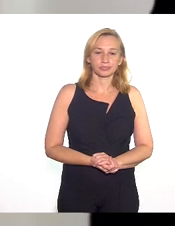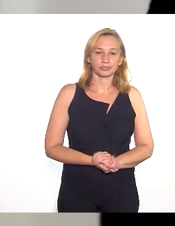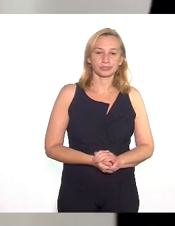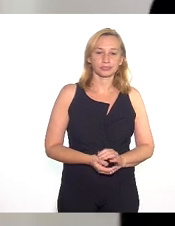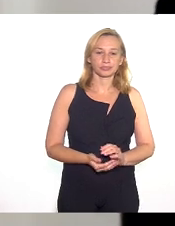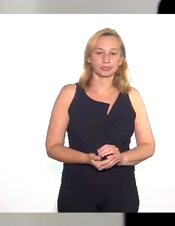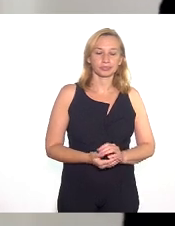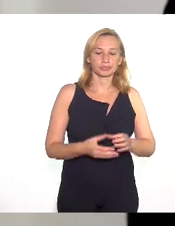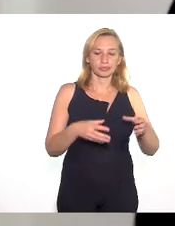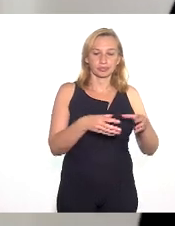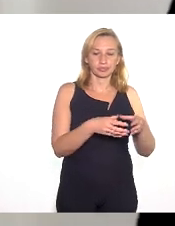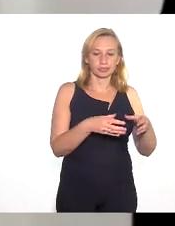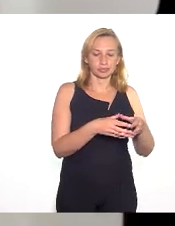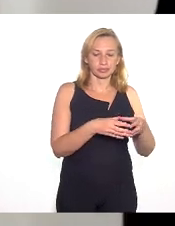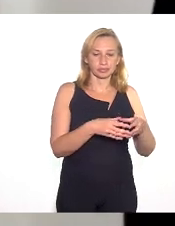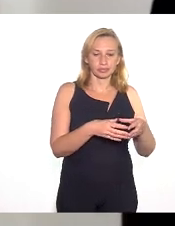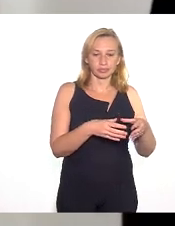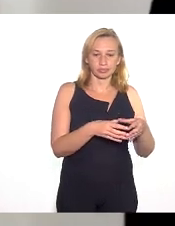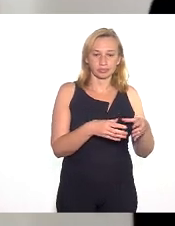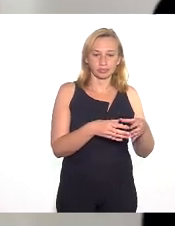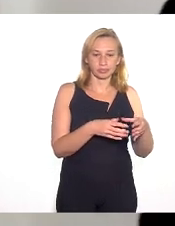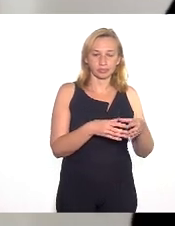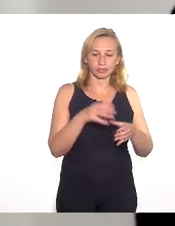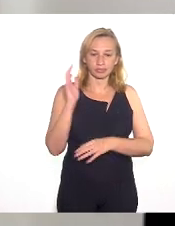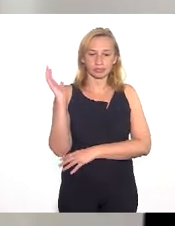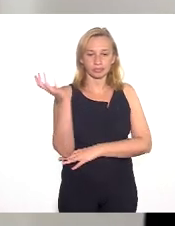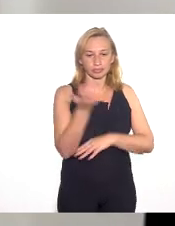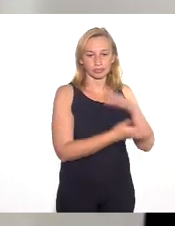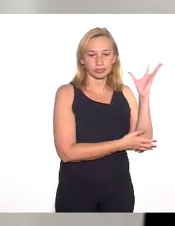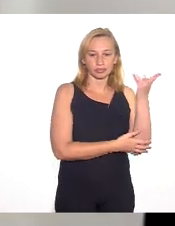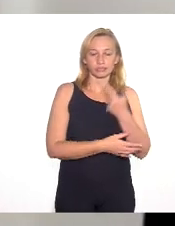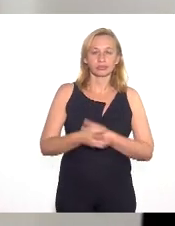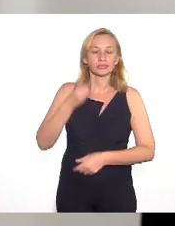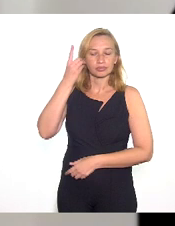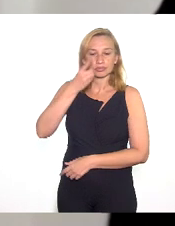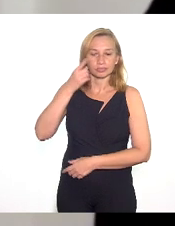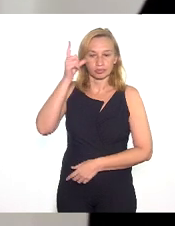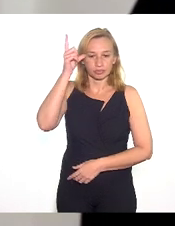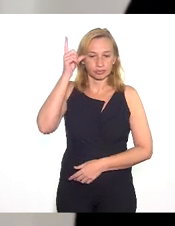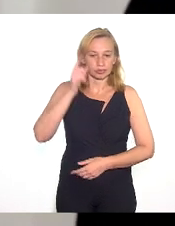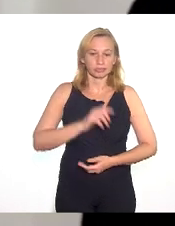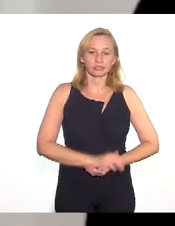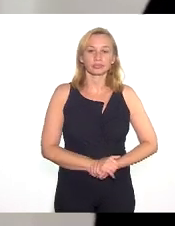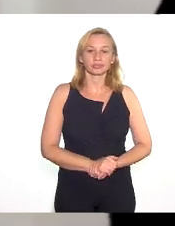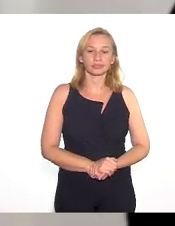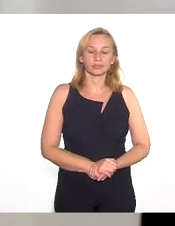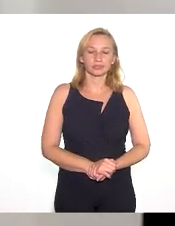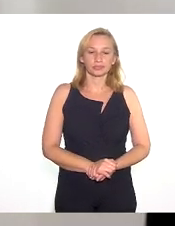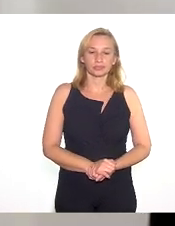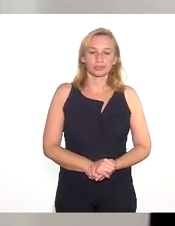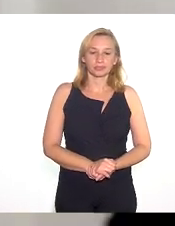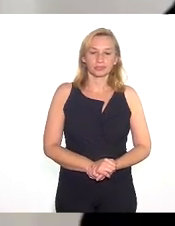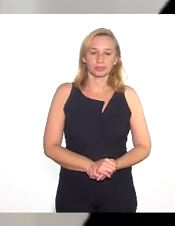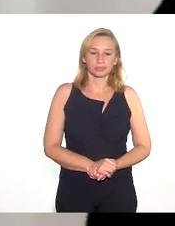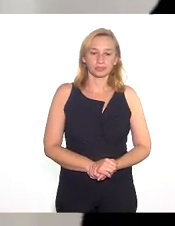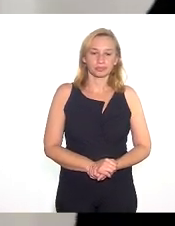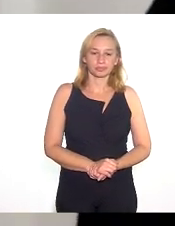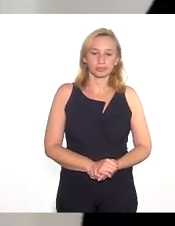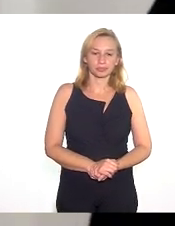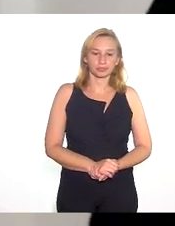de Saneamento Ambiental, deputada Lucinha.